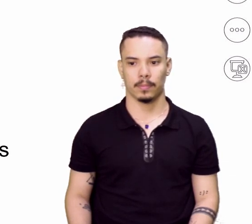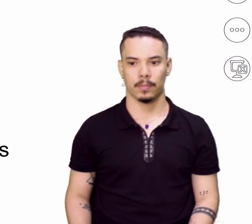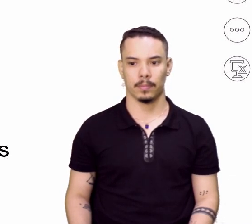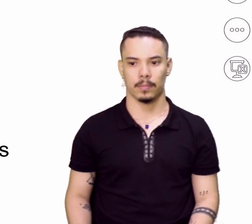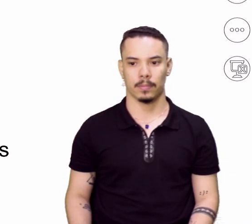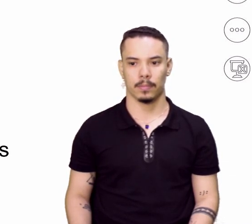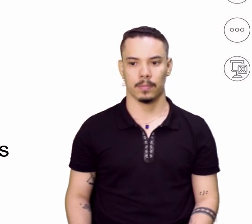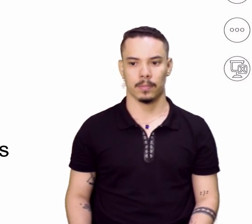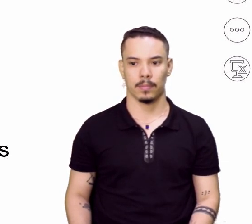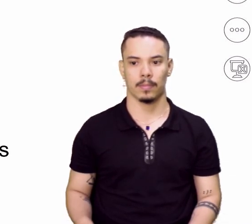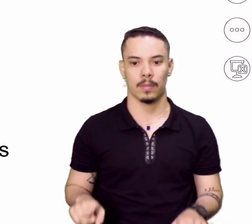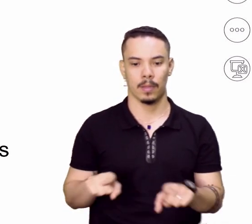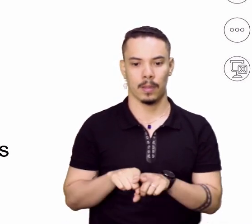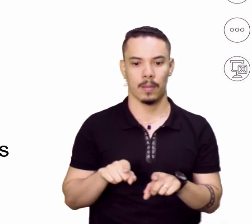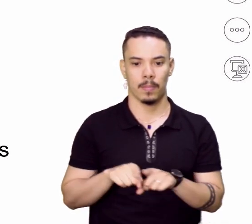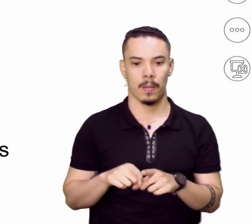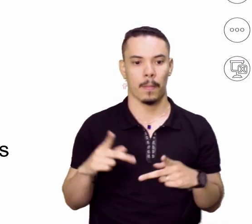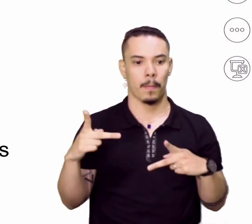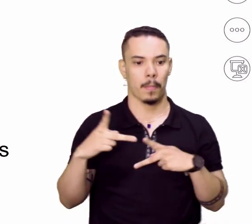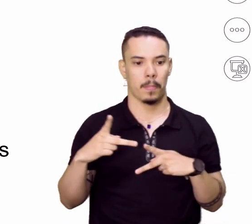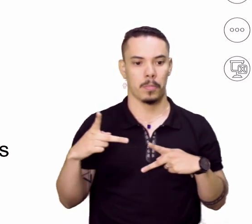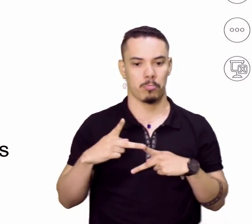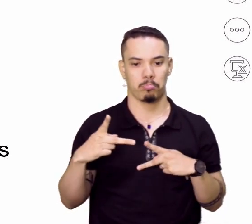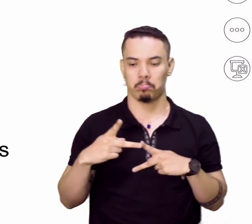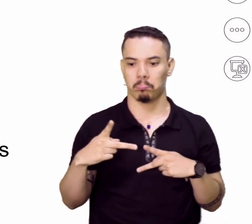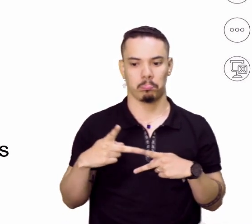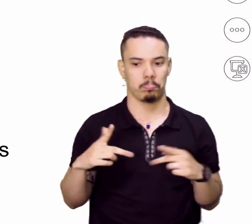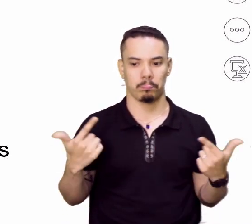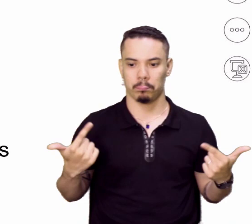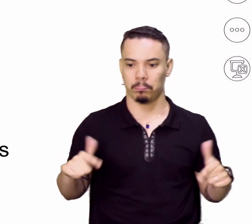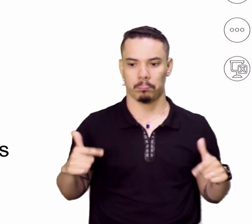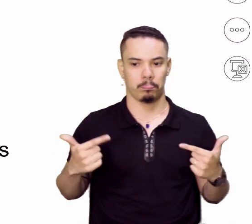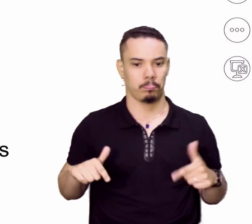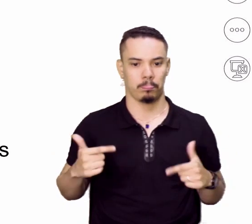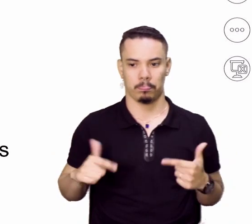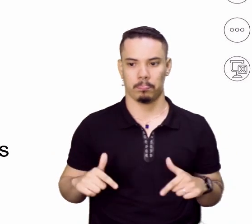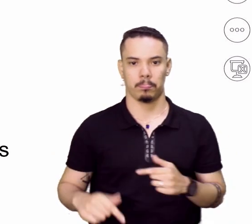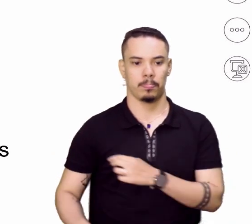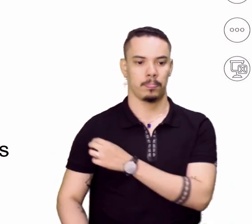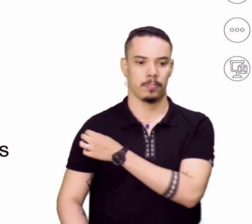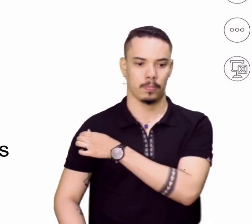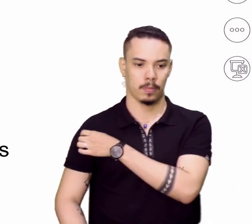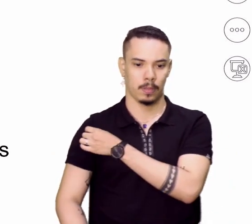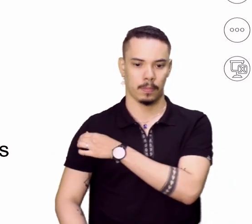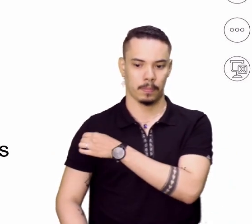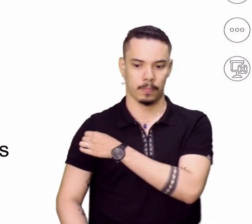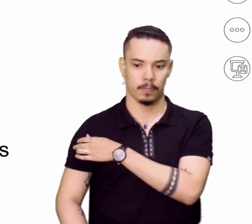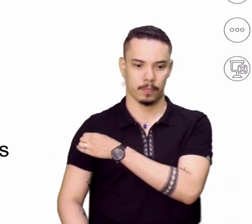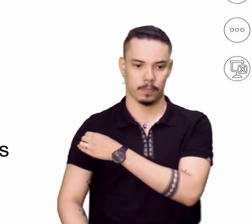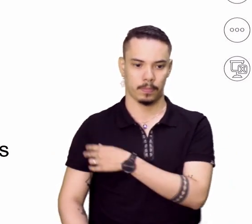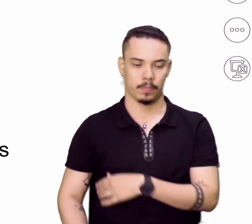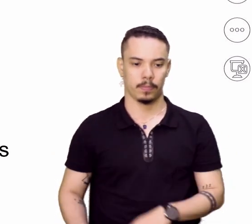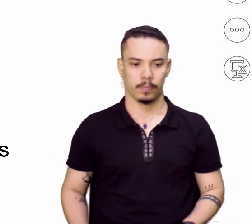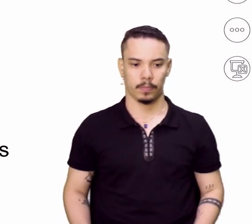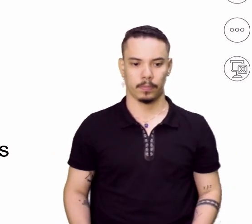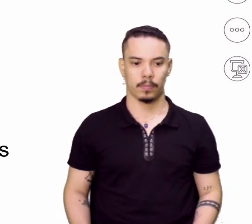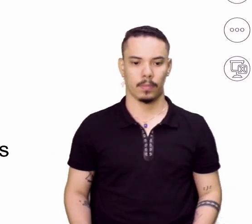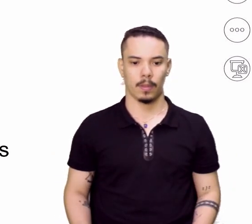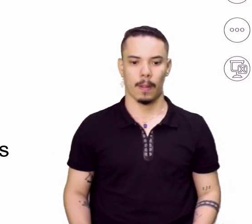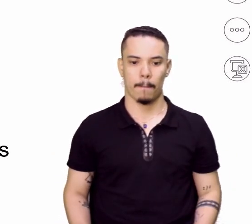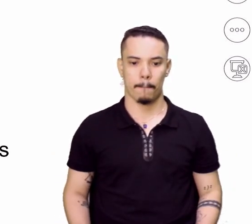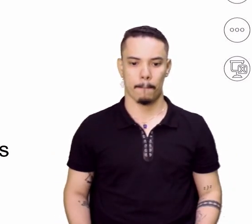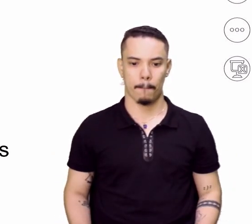questão com uma preposição. Não temos aí, então você vai usar o that. I don't